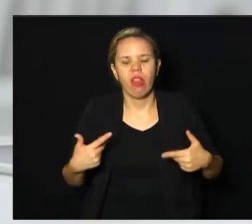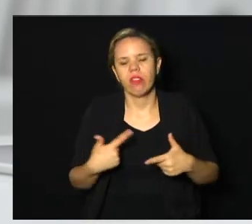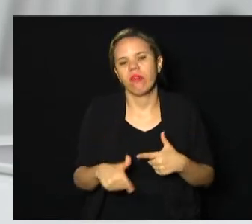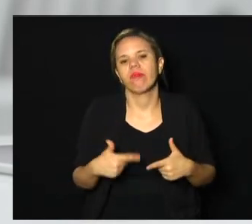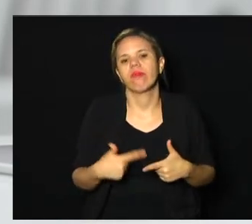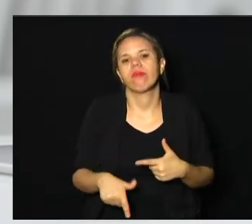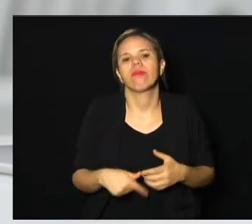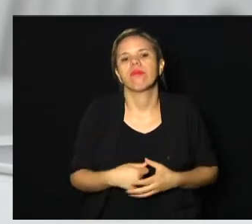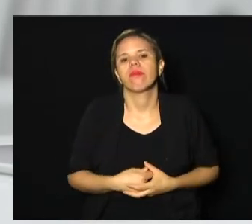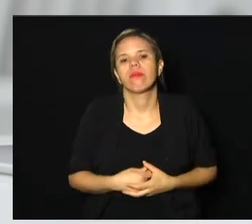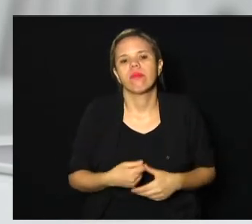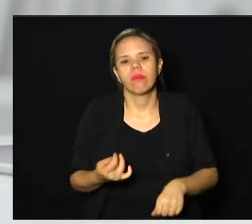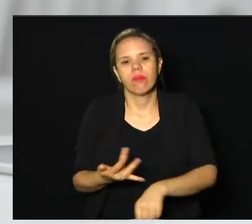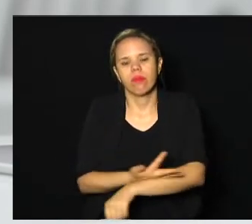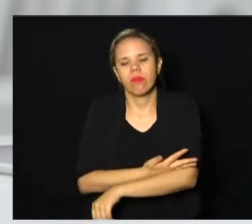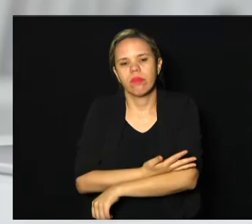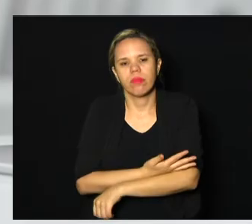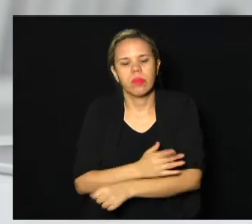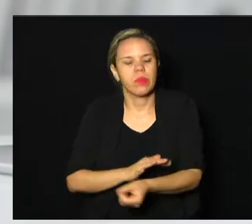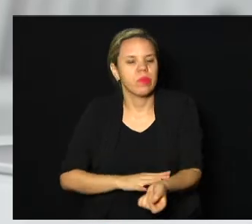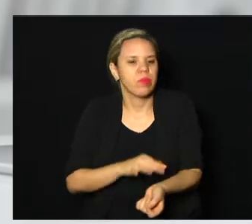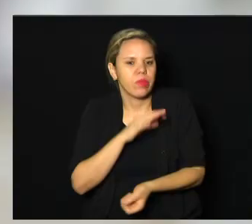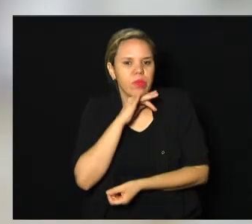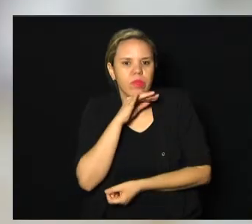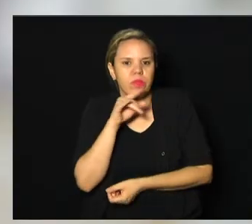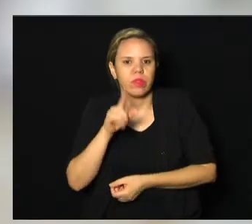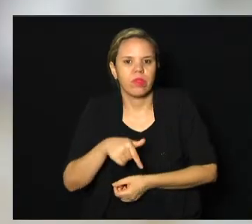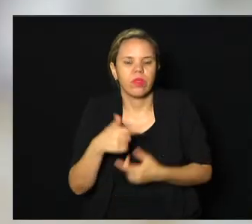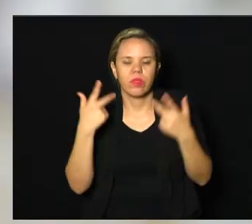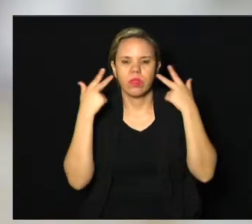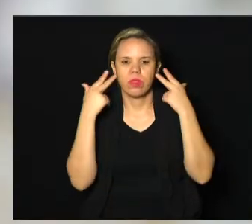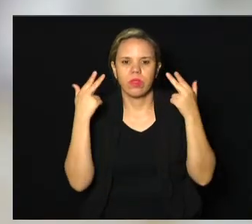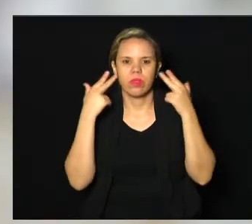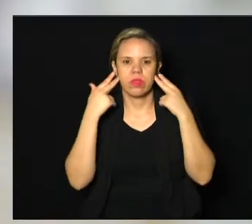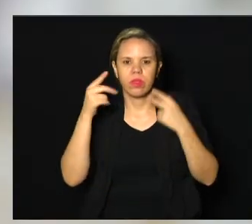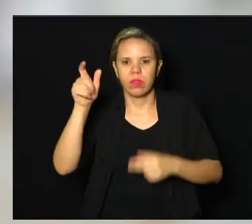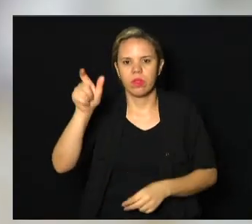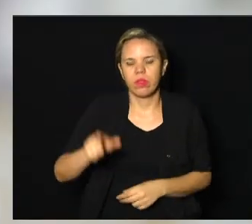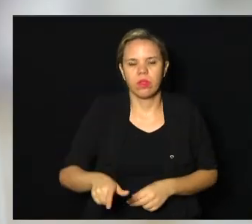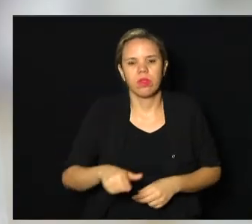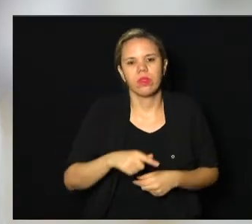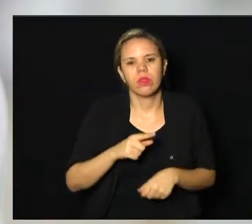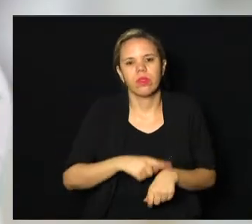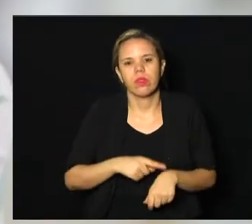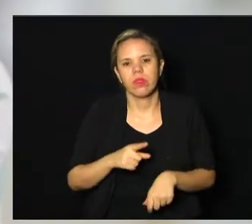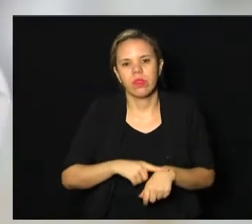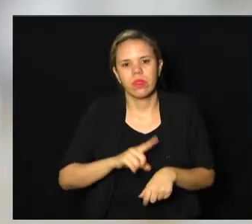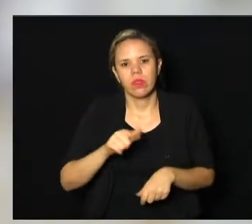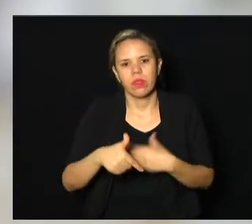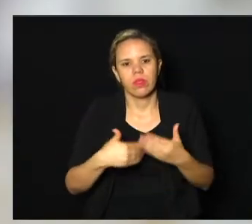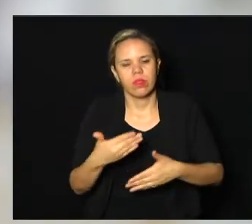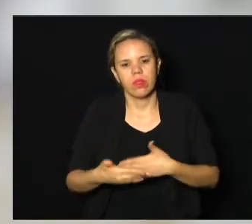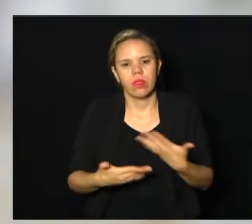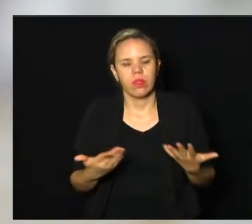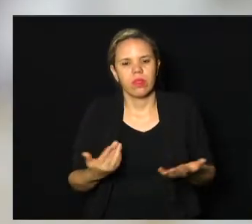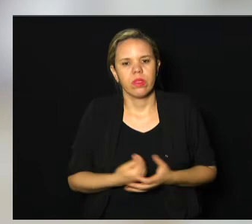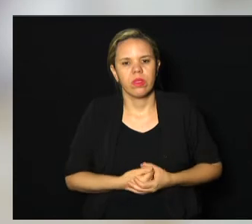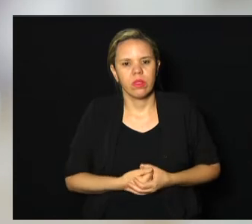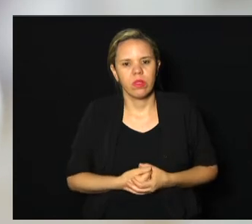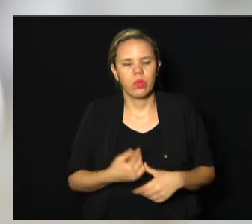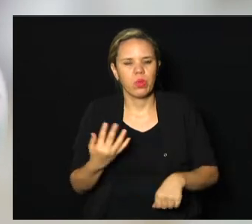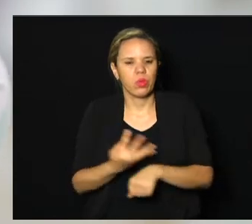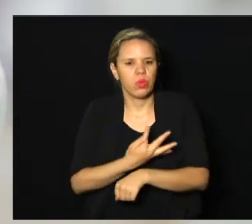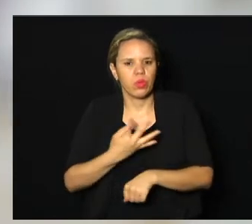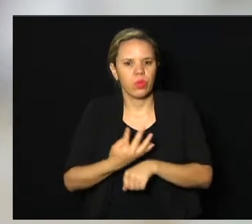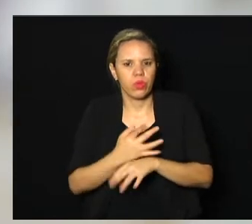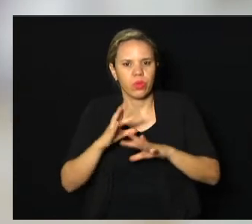situação emocional muito estressante, é muito comum essa pessoa no momento seguinte referir uma sobrecarga